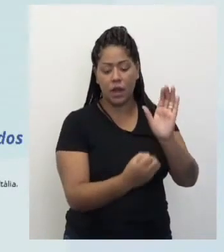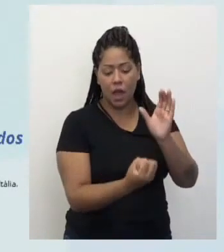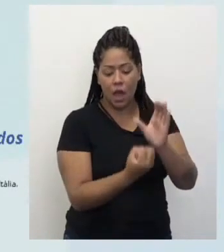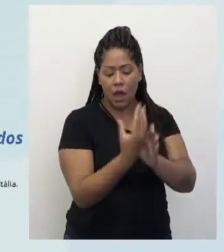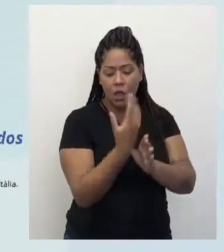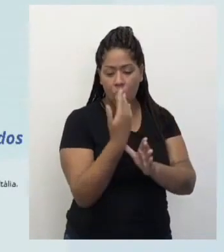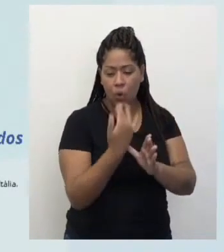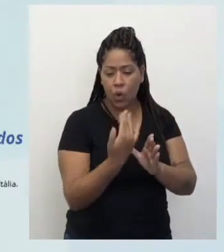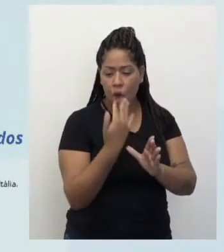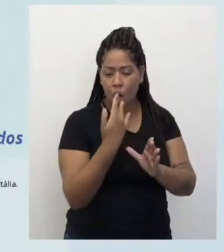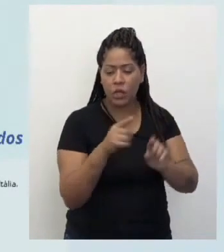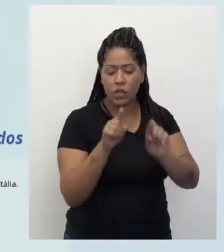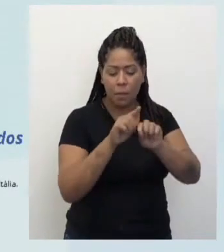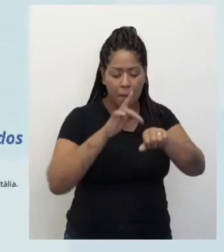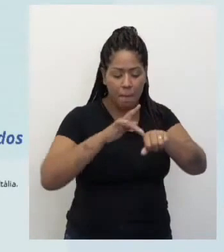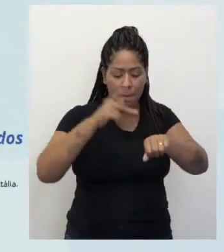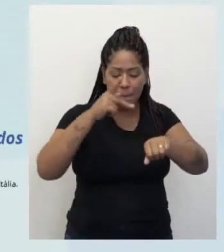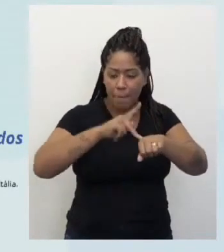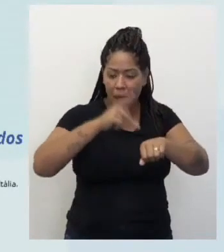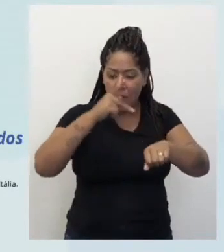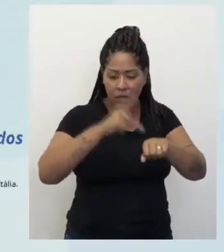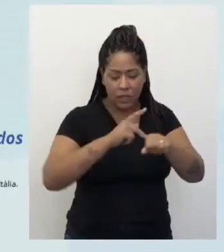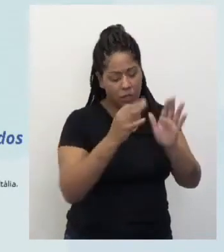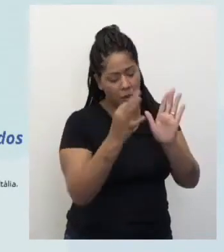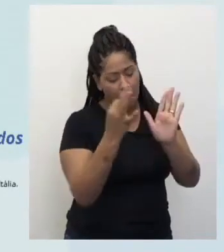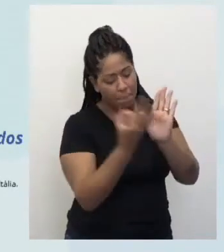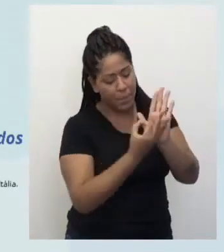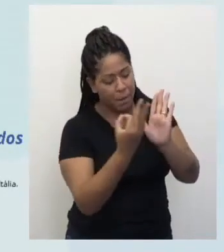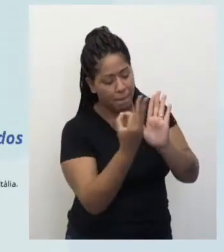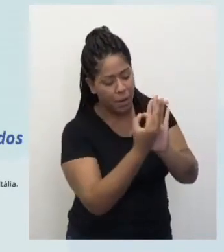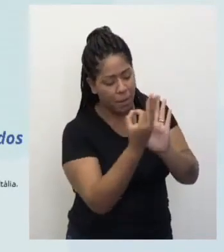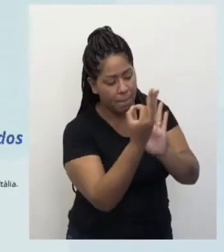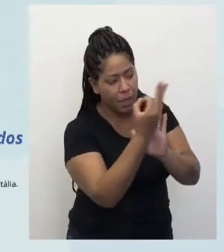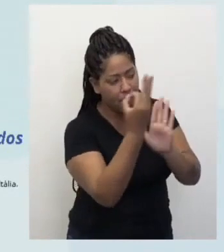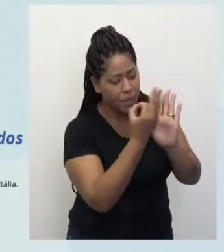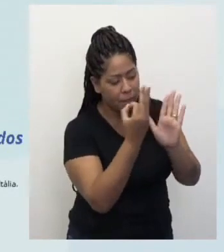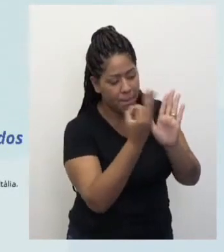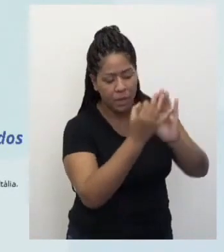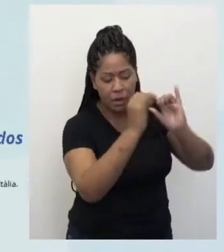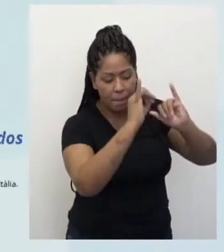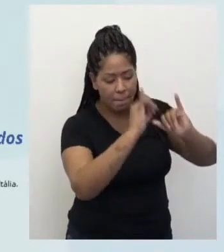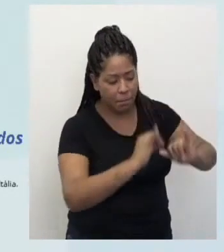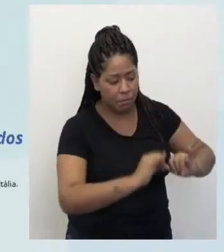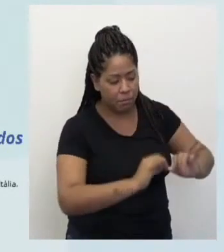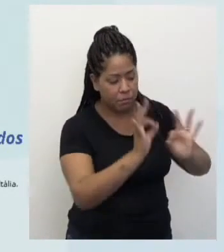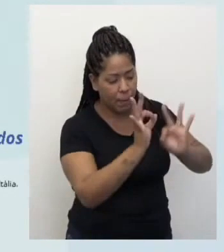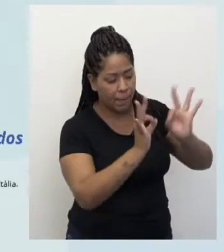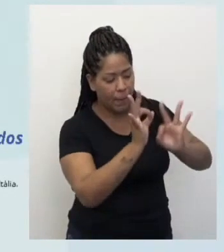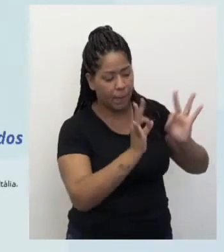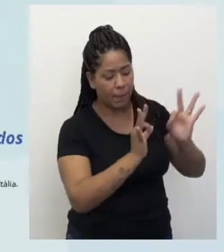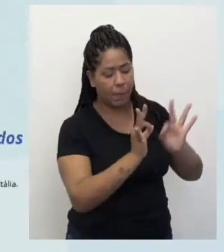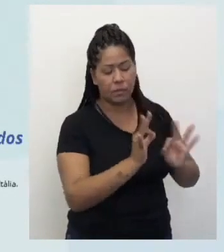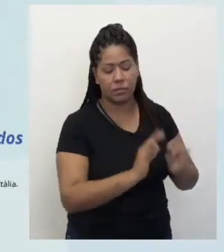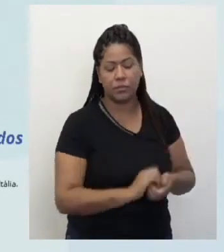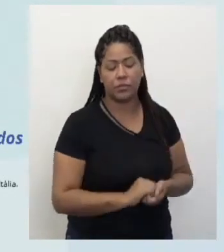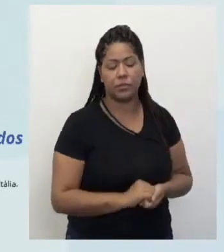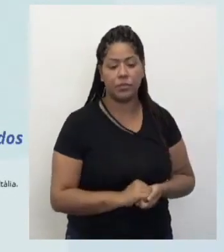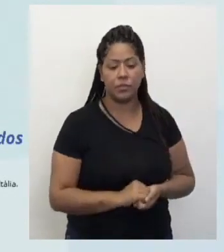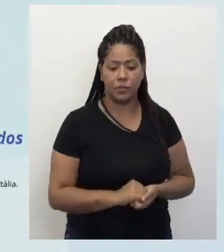pequenas pedras ali que aglutinadas vão formar uma imagem. A gente consegue ver que temos aí a questão